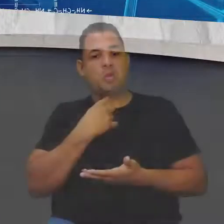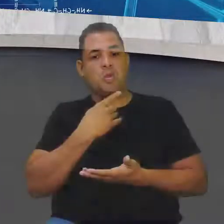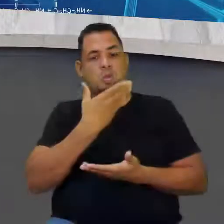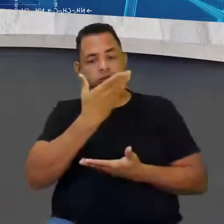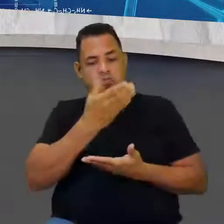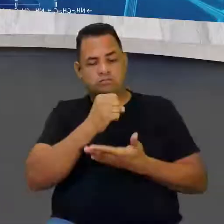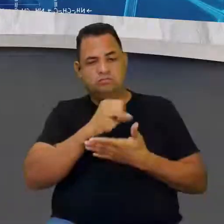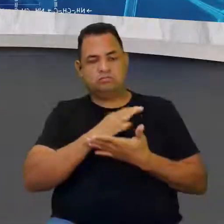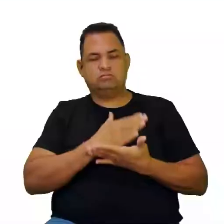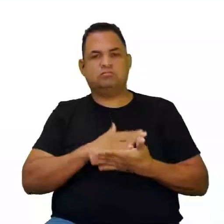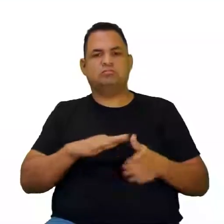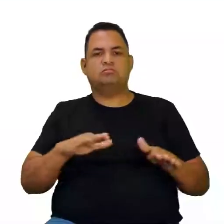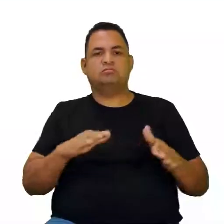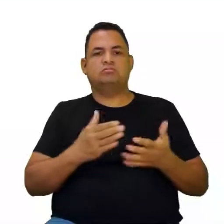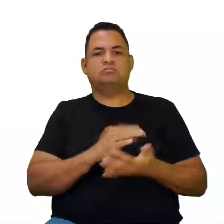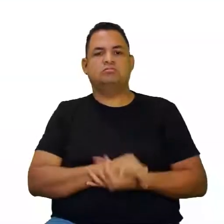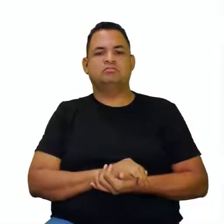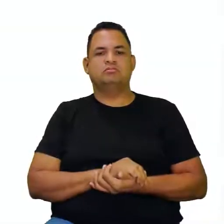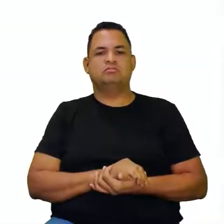Tirando Dúvidas.